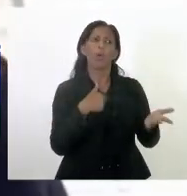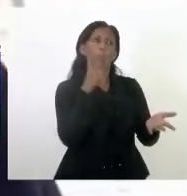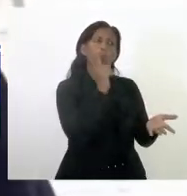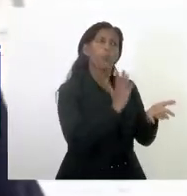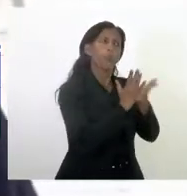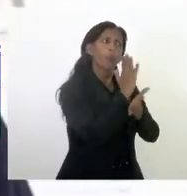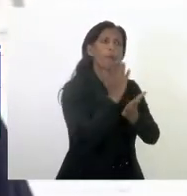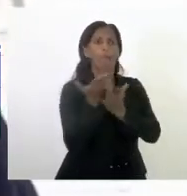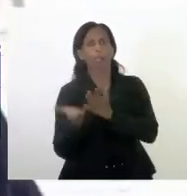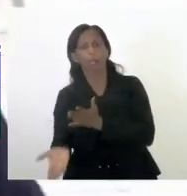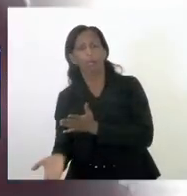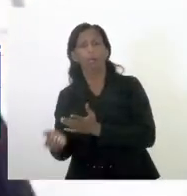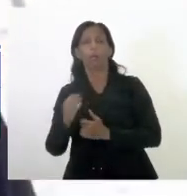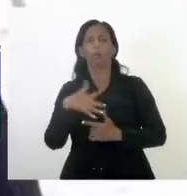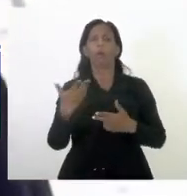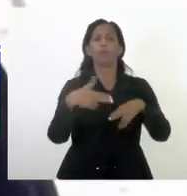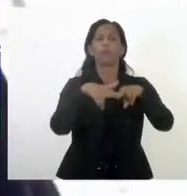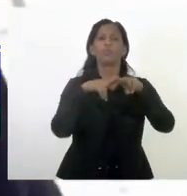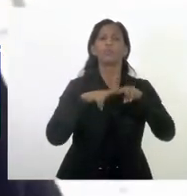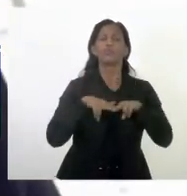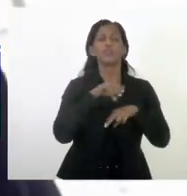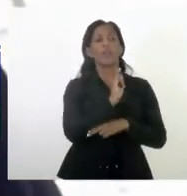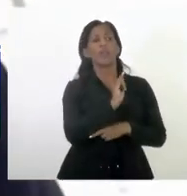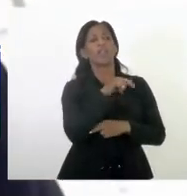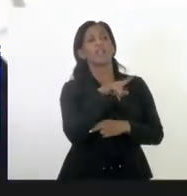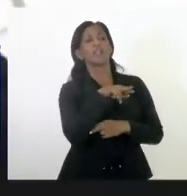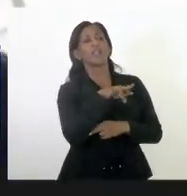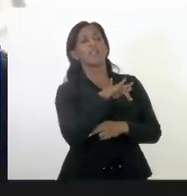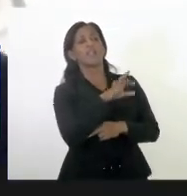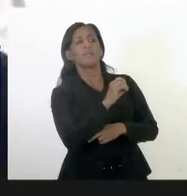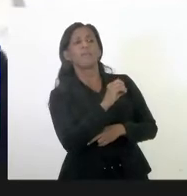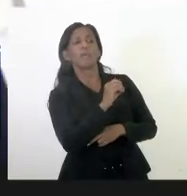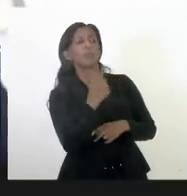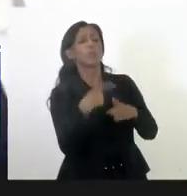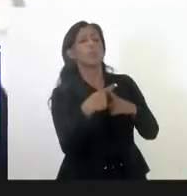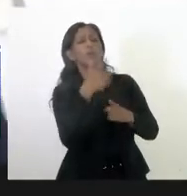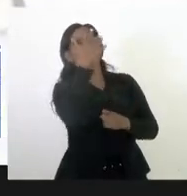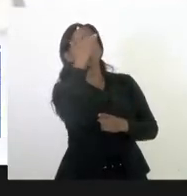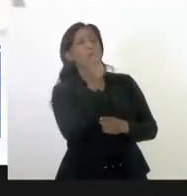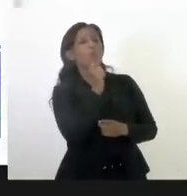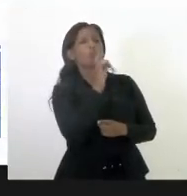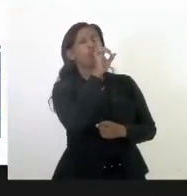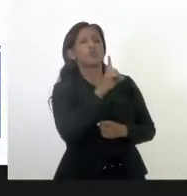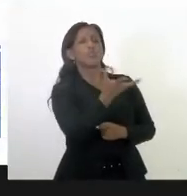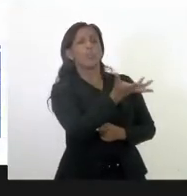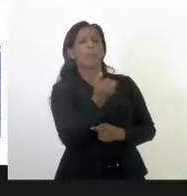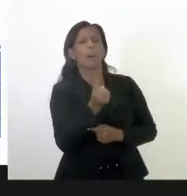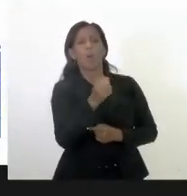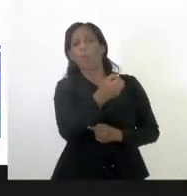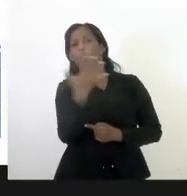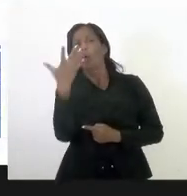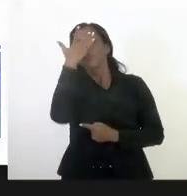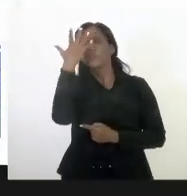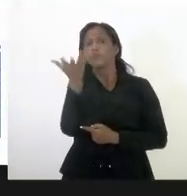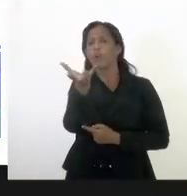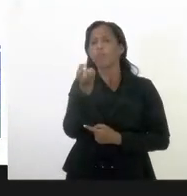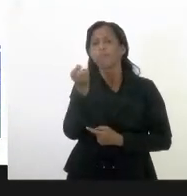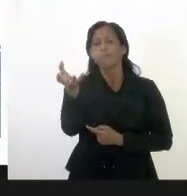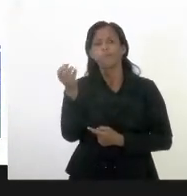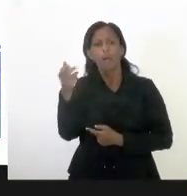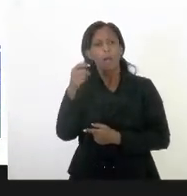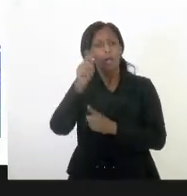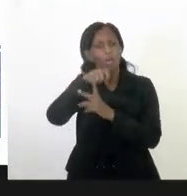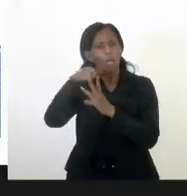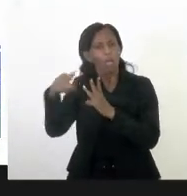indeferidos, qual o motivo do indeferimento desses auxílios, quantas pessoas receberam as 3 parcelas efetivamente